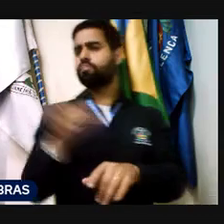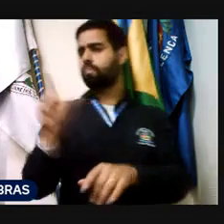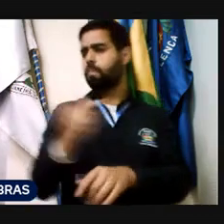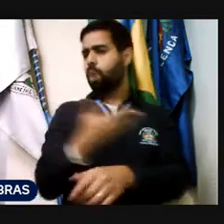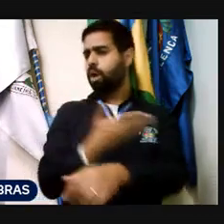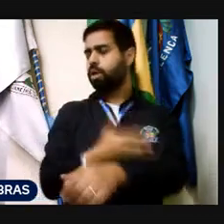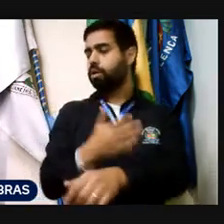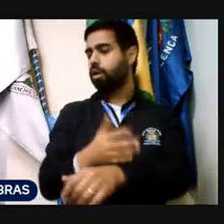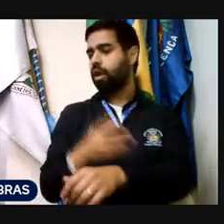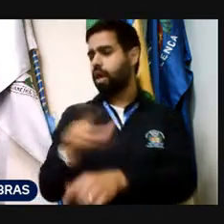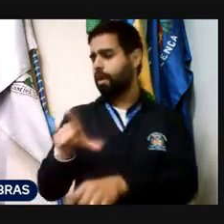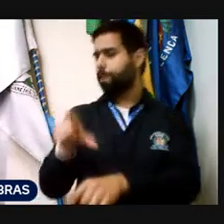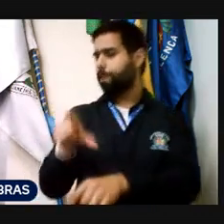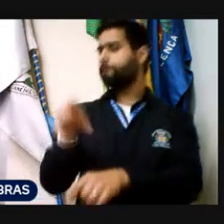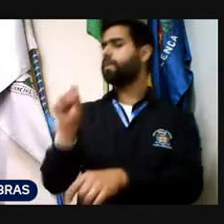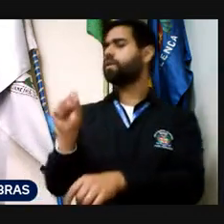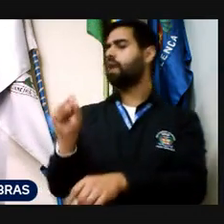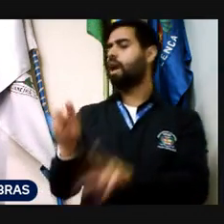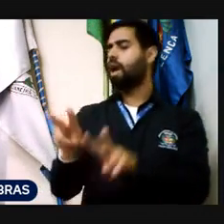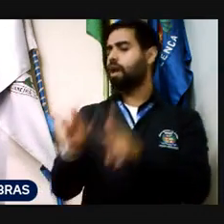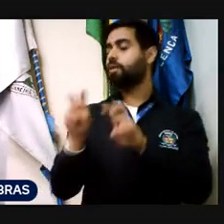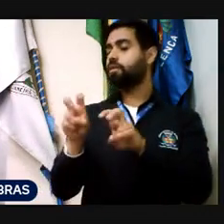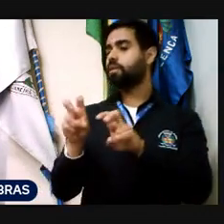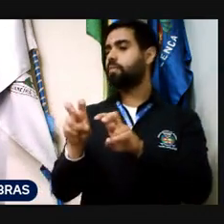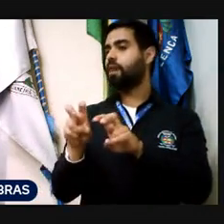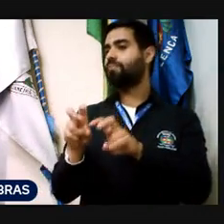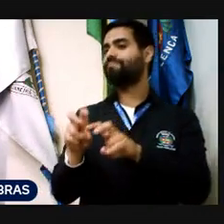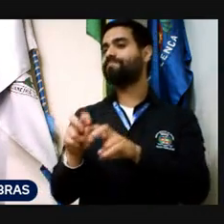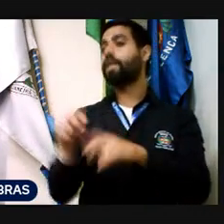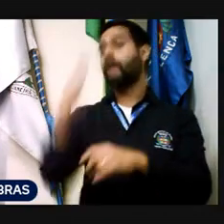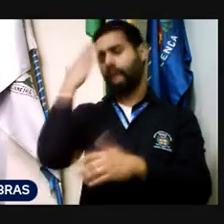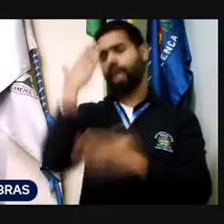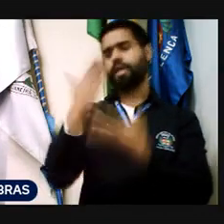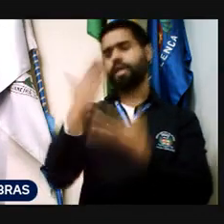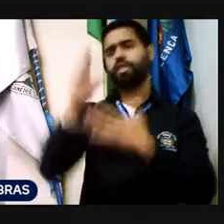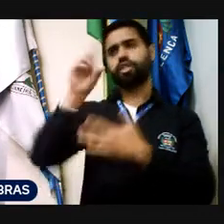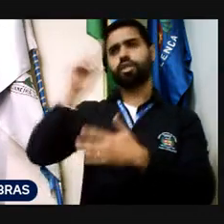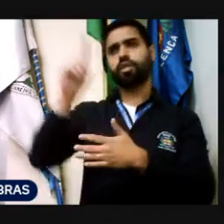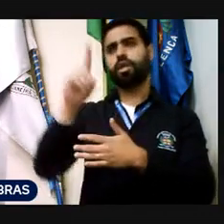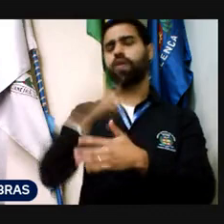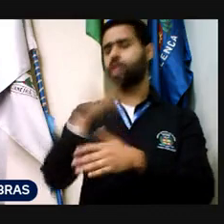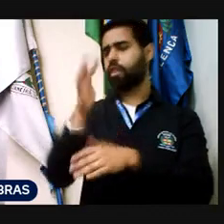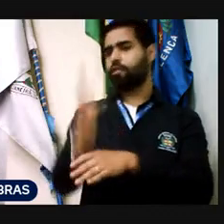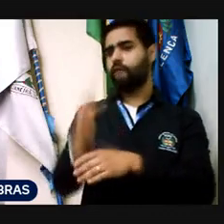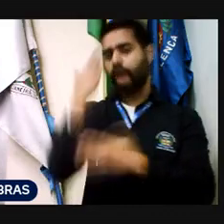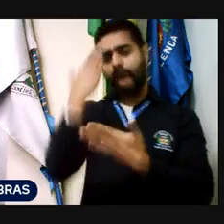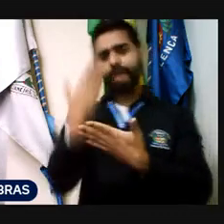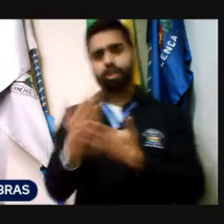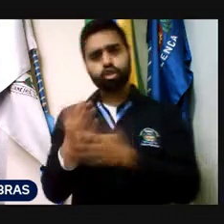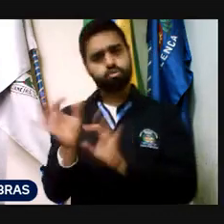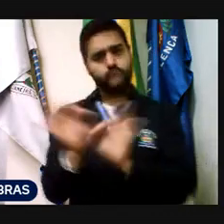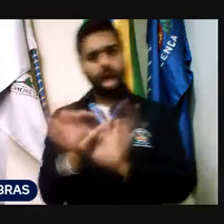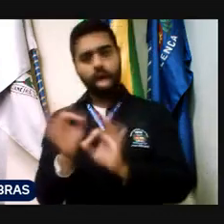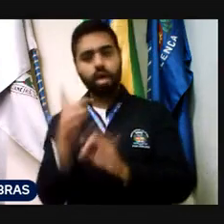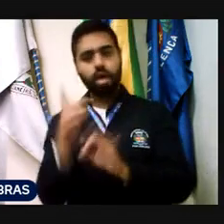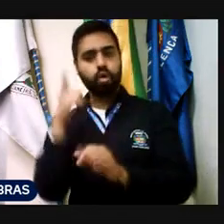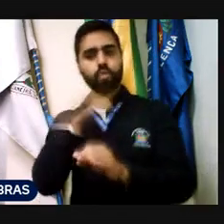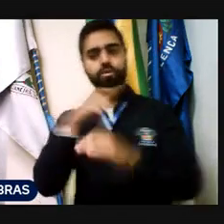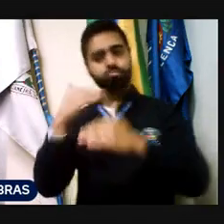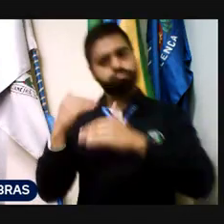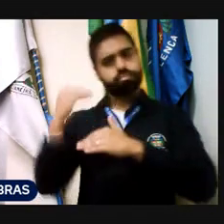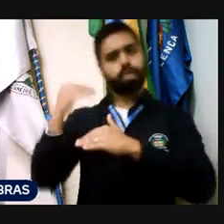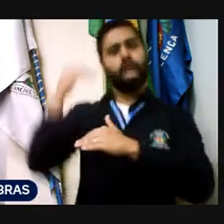que seria um futuro campeão. Cristão, muito temente a Deus, disciplinado, confiante e perfeccionista, foi conquistando seu